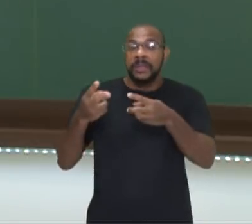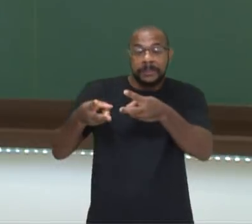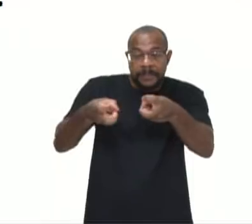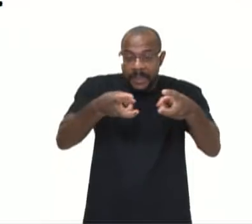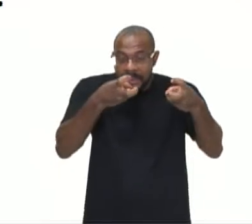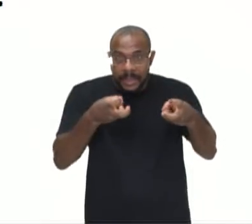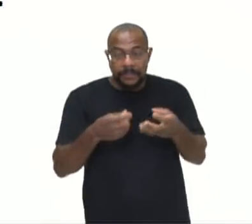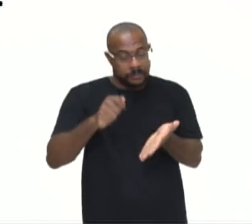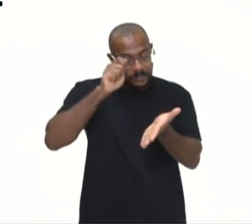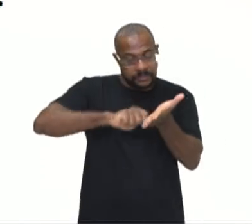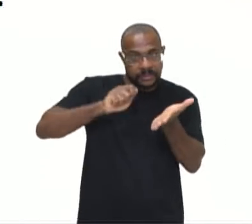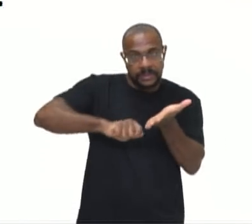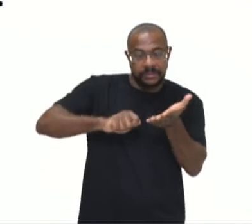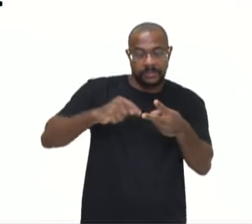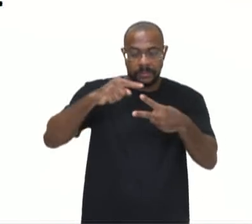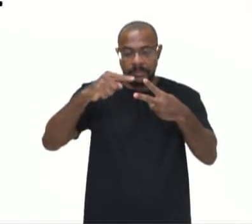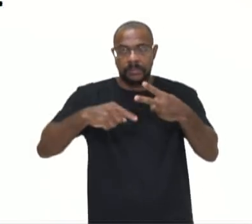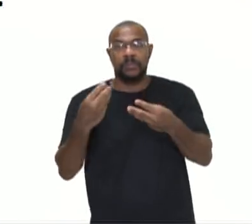espero.